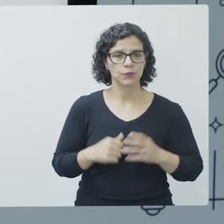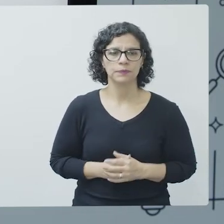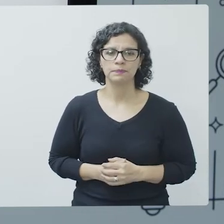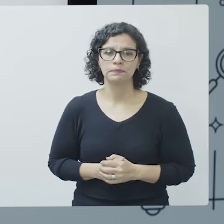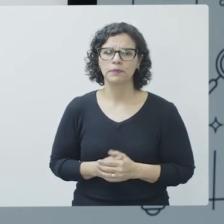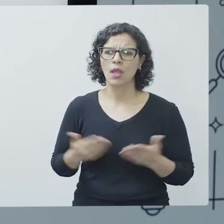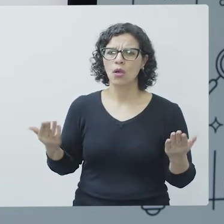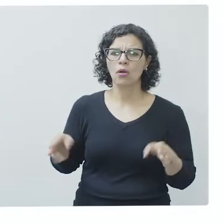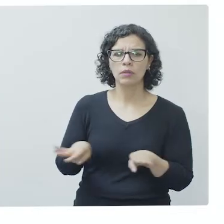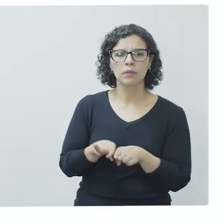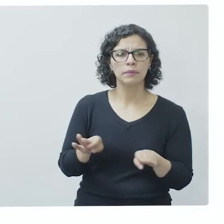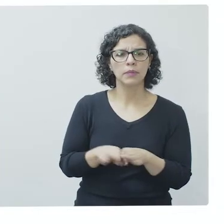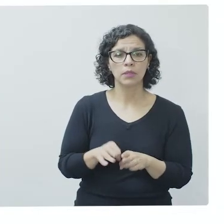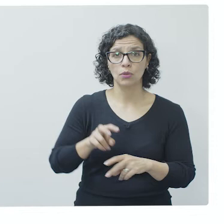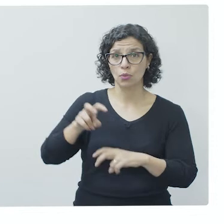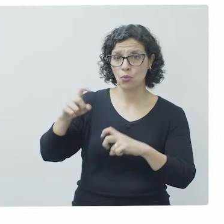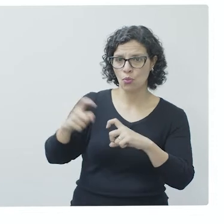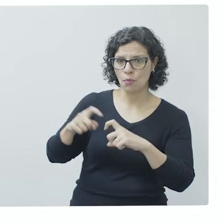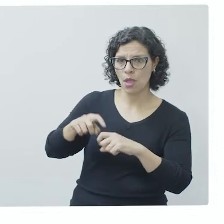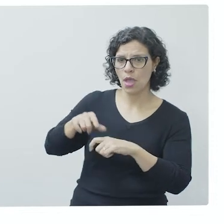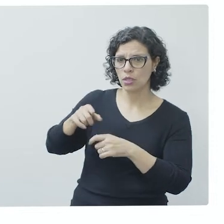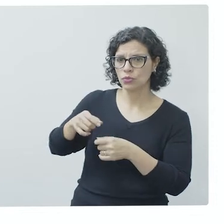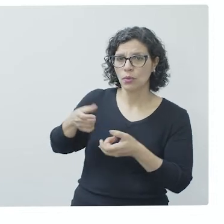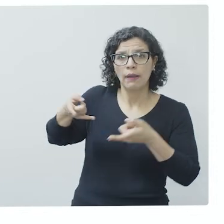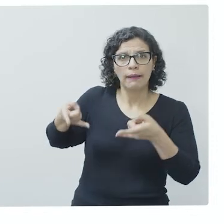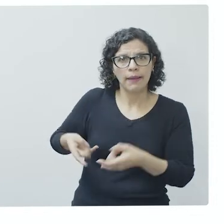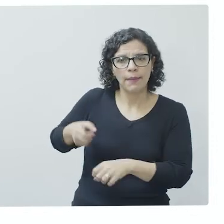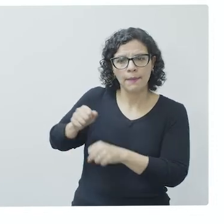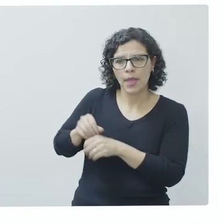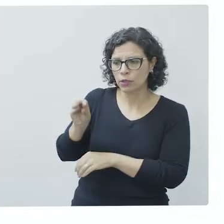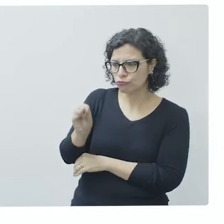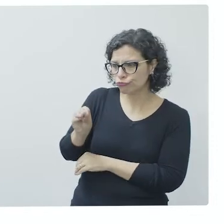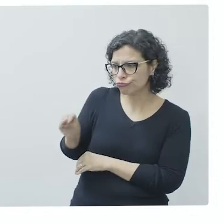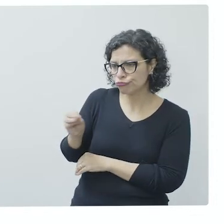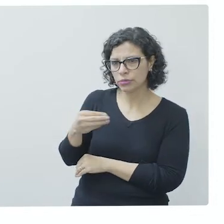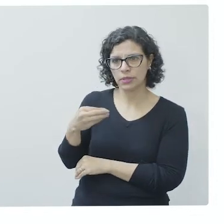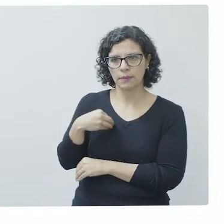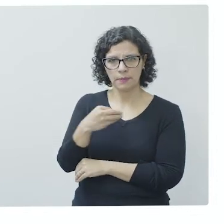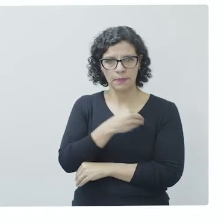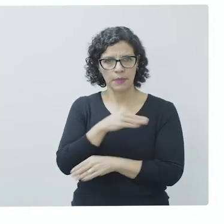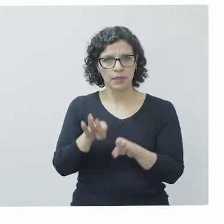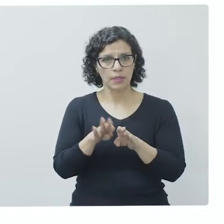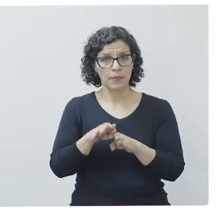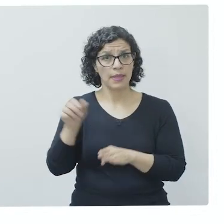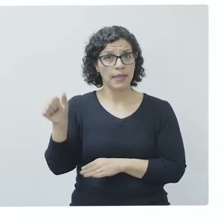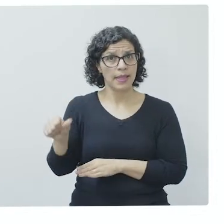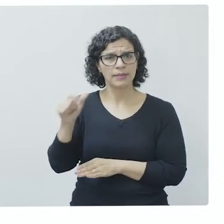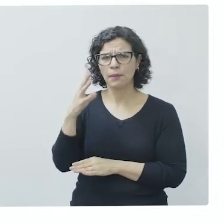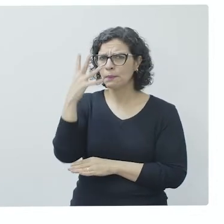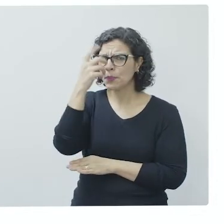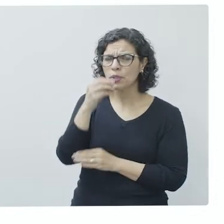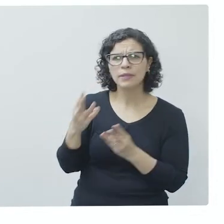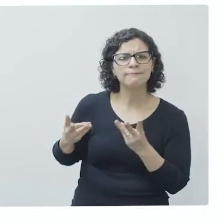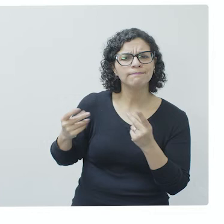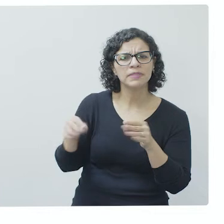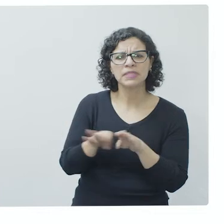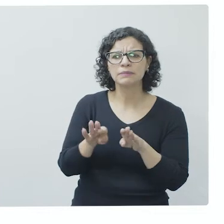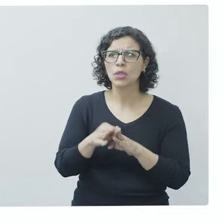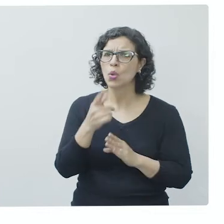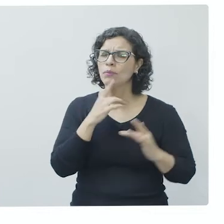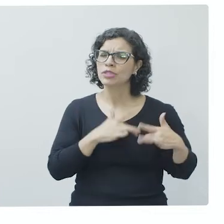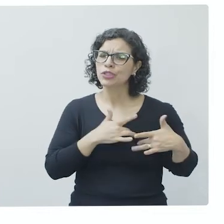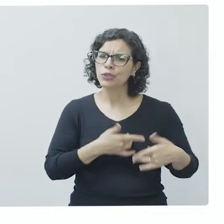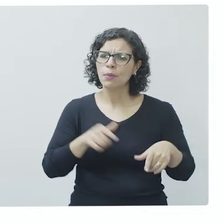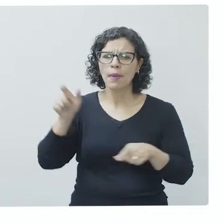continuar. O médico sentou-se na beira da cama e examinou a moça. Era muito bonita e delicada. O homem sentiu